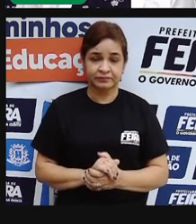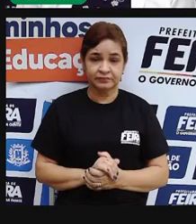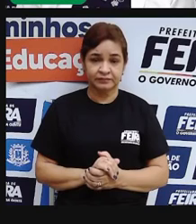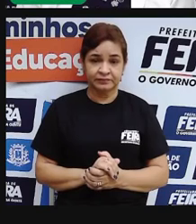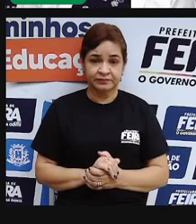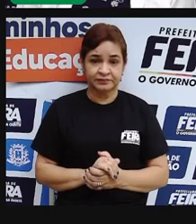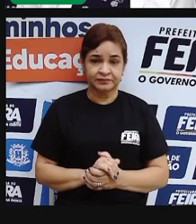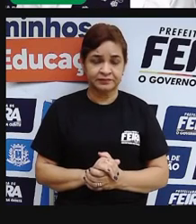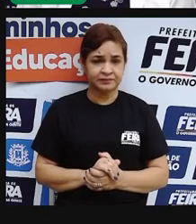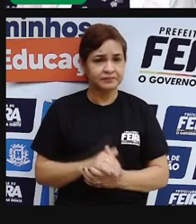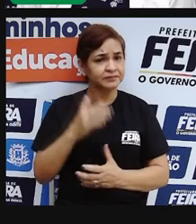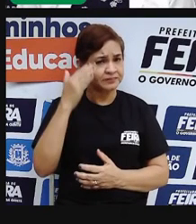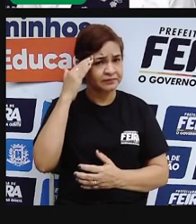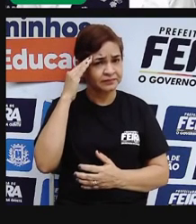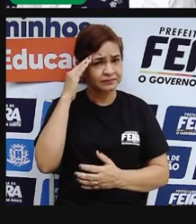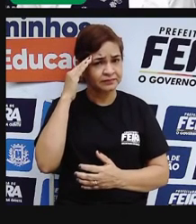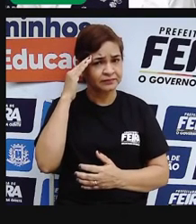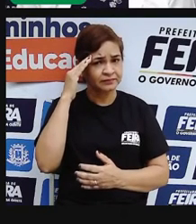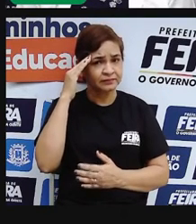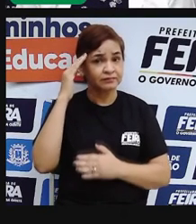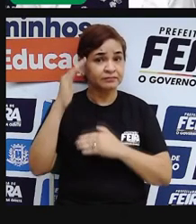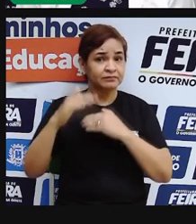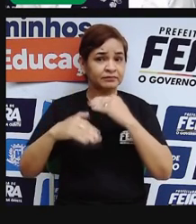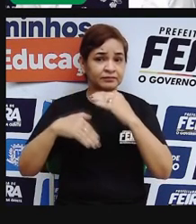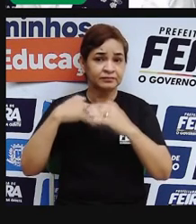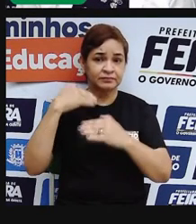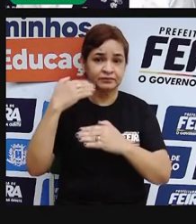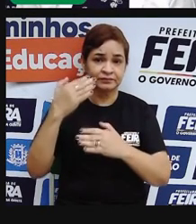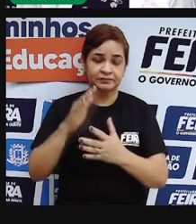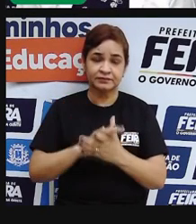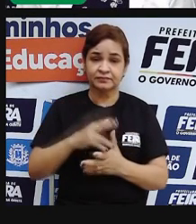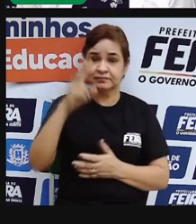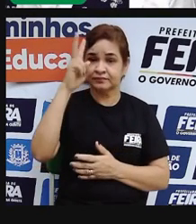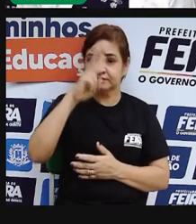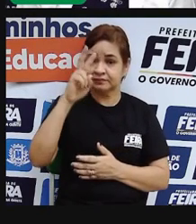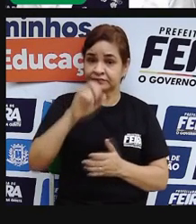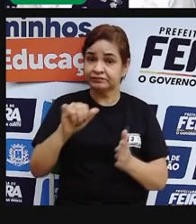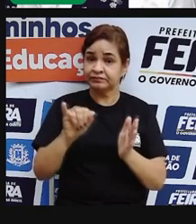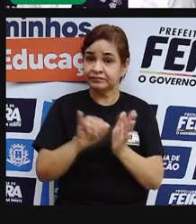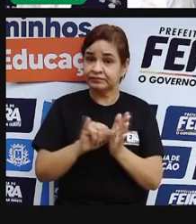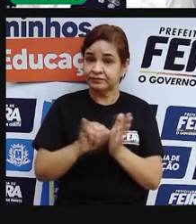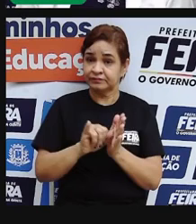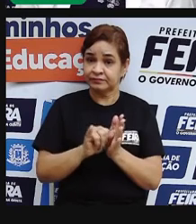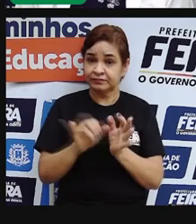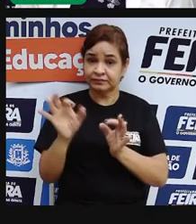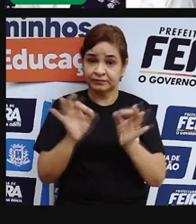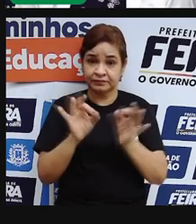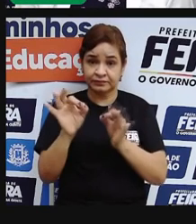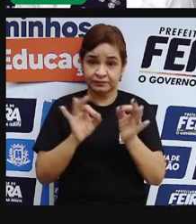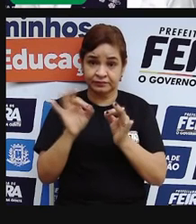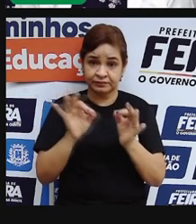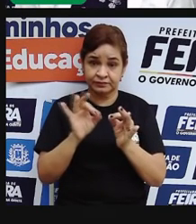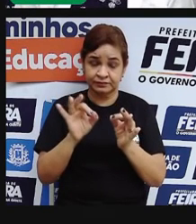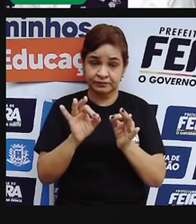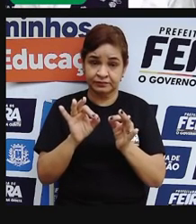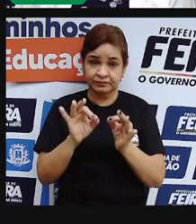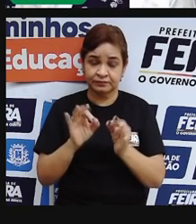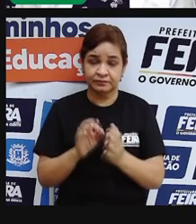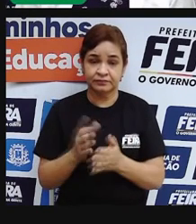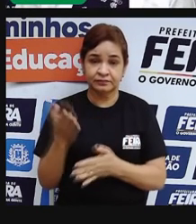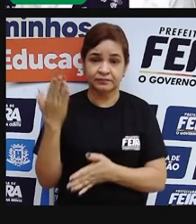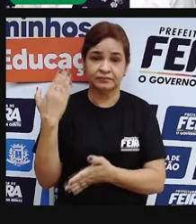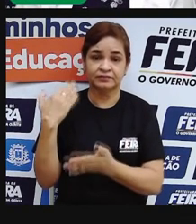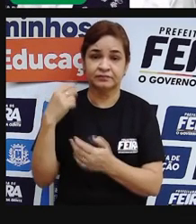eu quero entender um pouco mais de como funciona a transmissão da memória da identidade a construção de nossas estabilidade